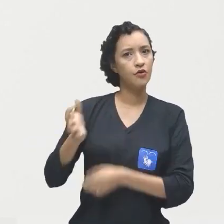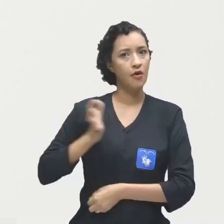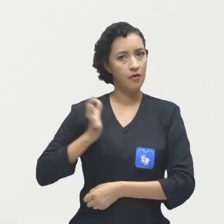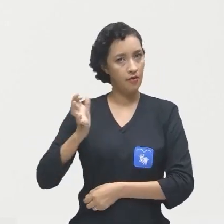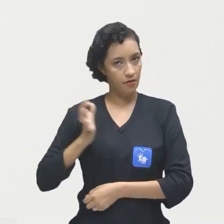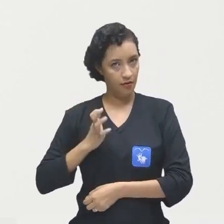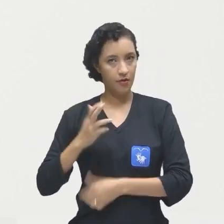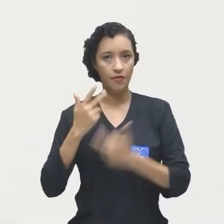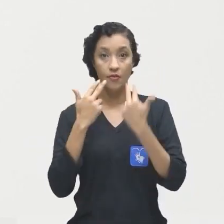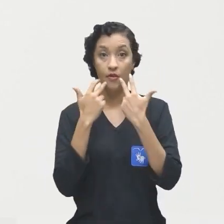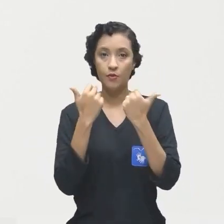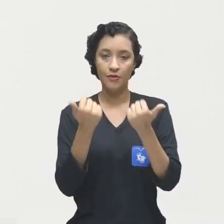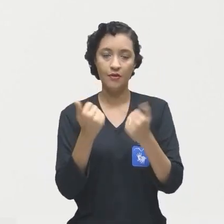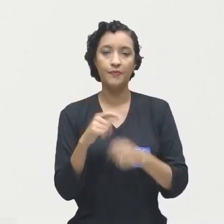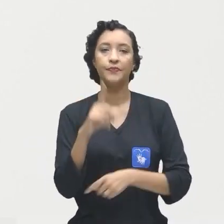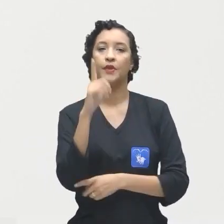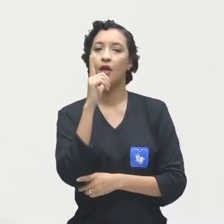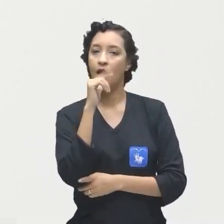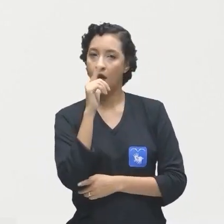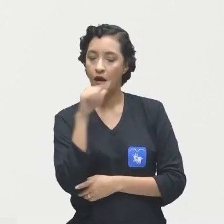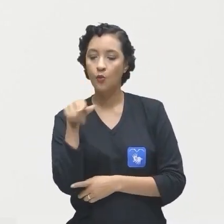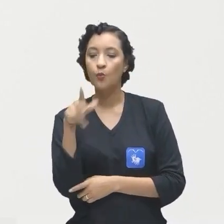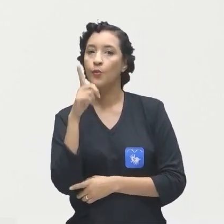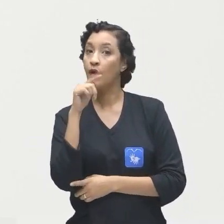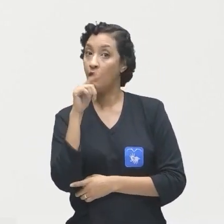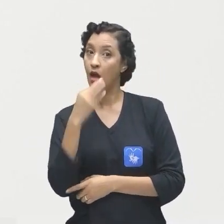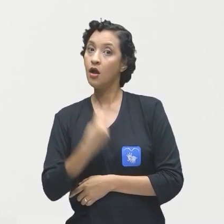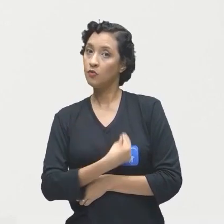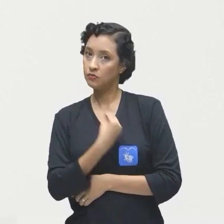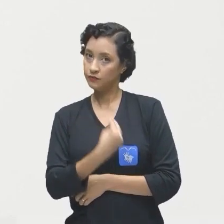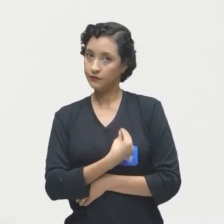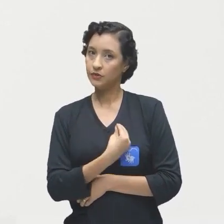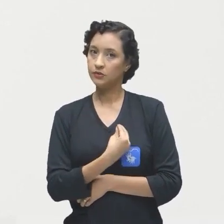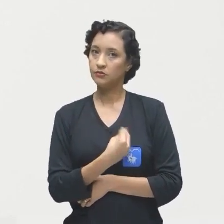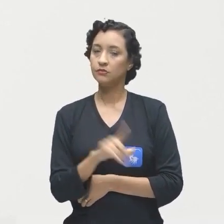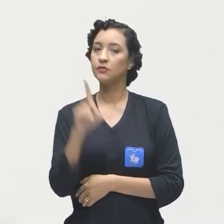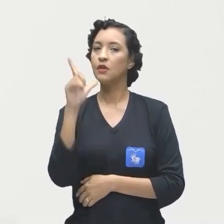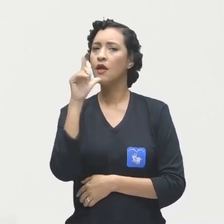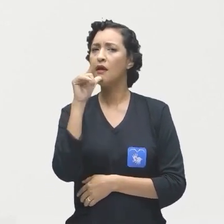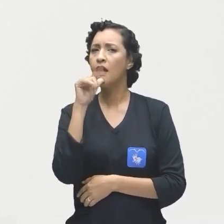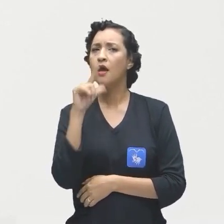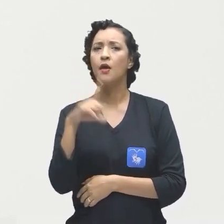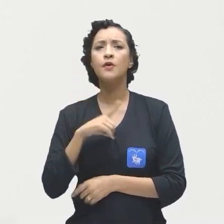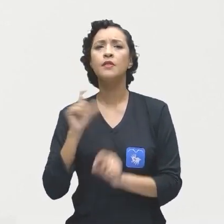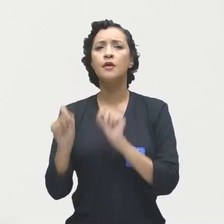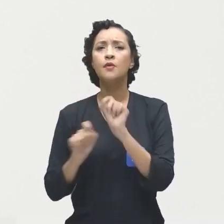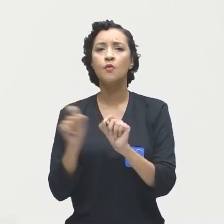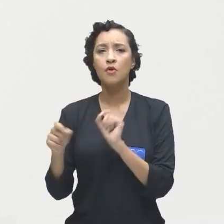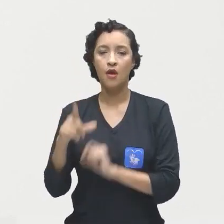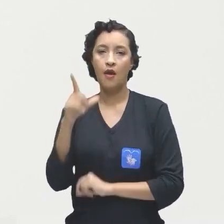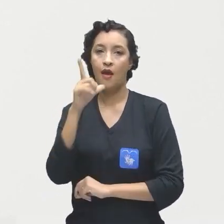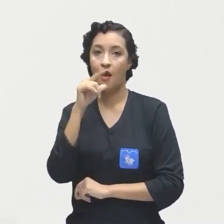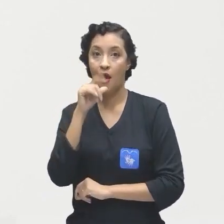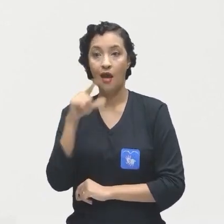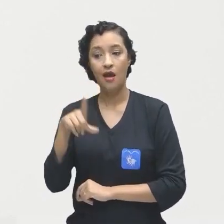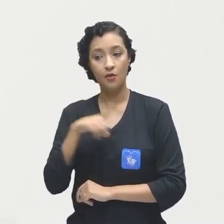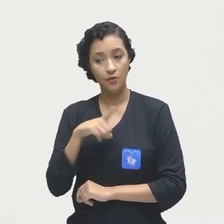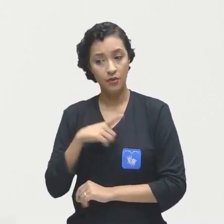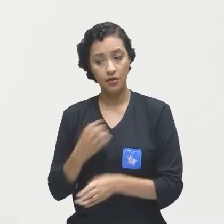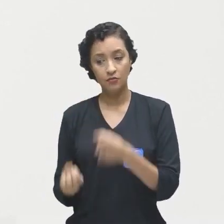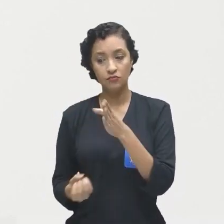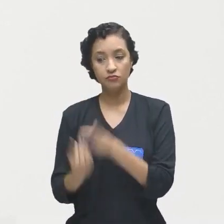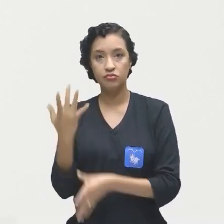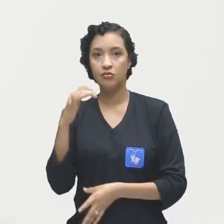A água, você sabe, a água é vida. Na água tem o quê? Tem alimento, a água produz